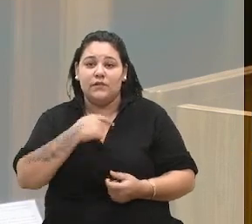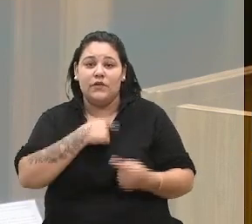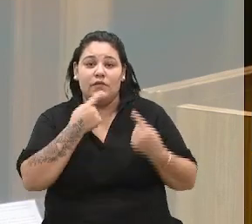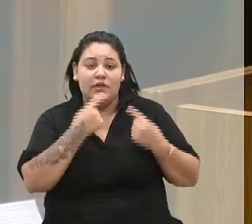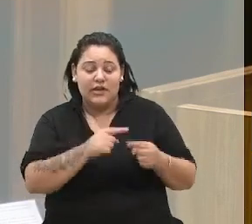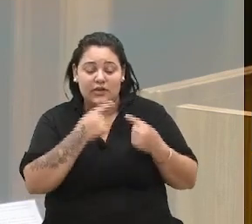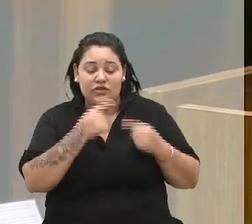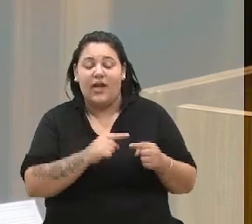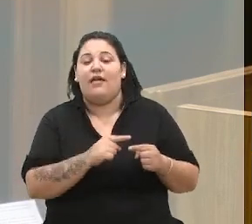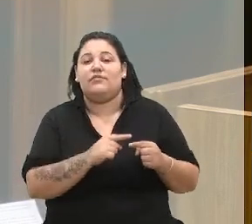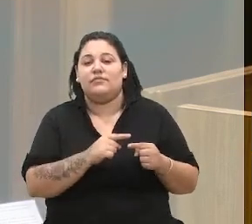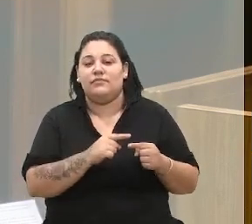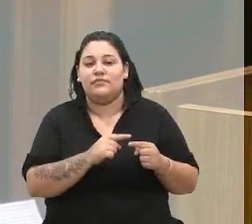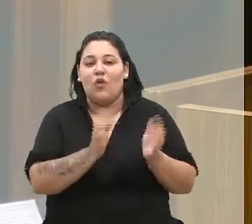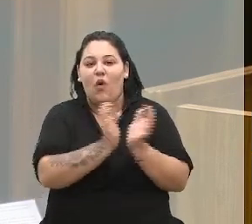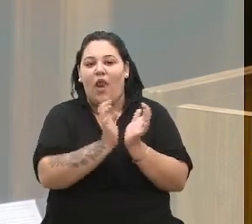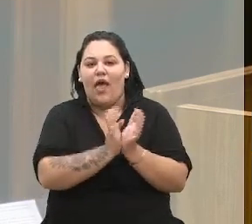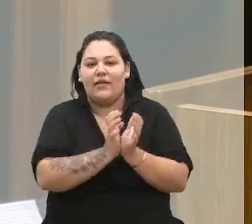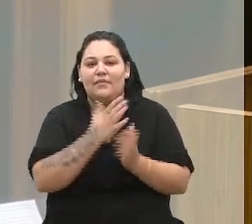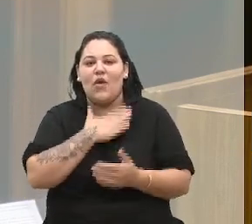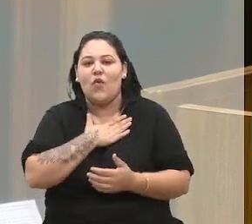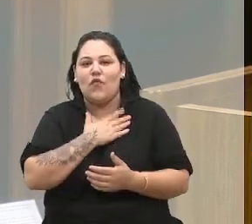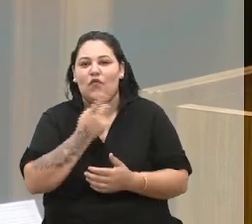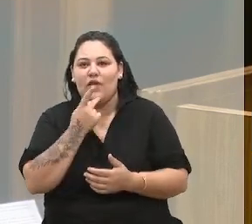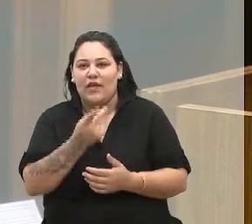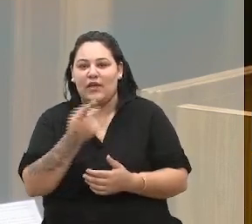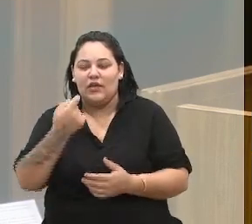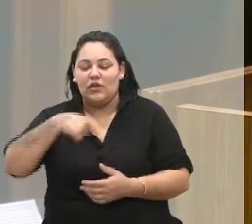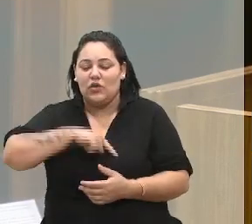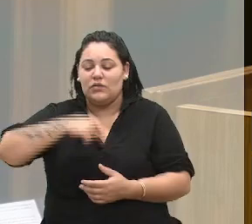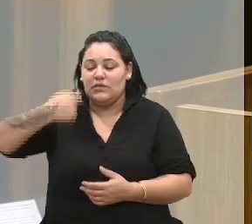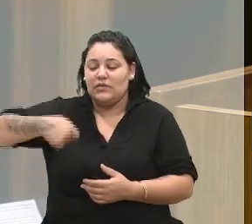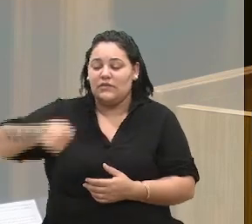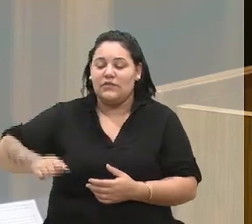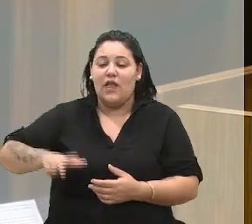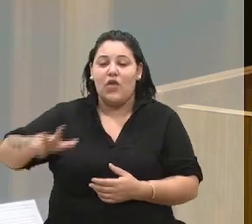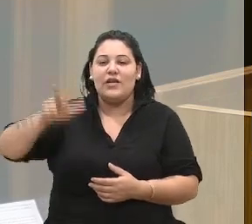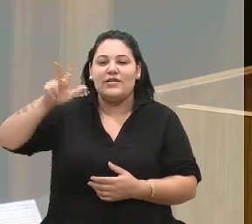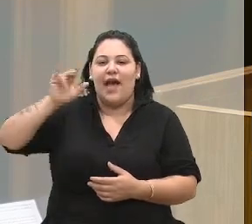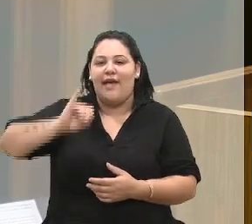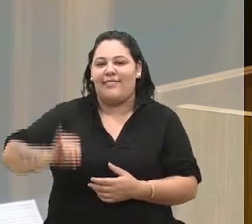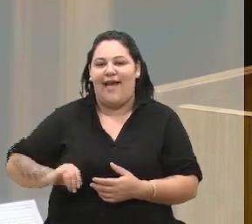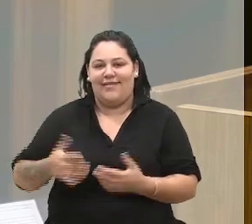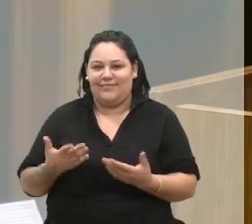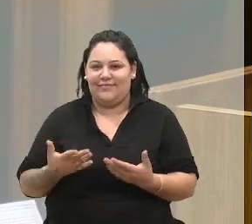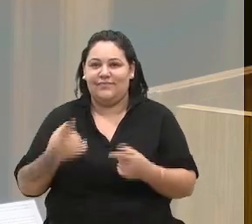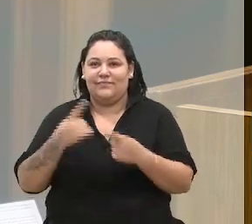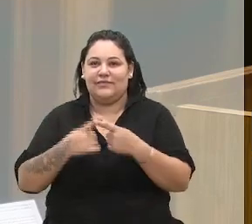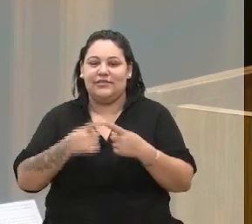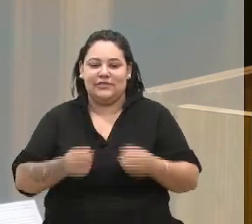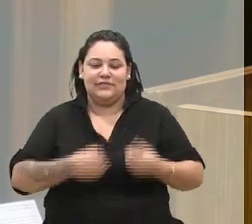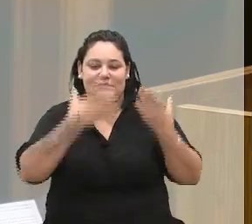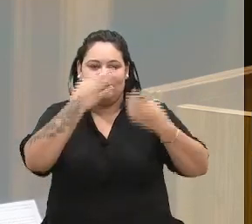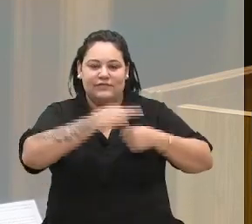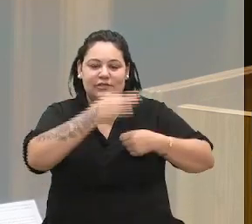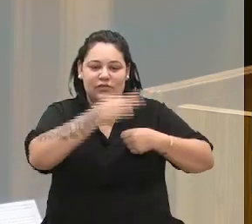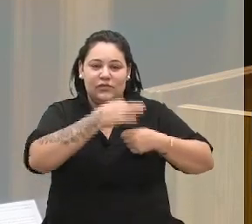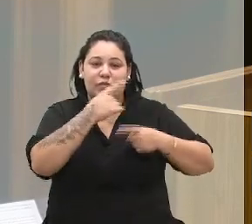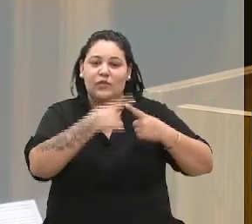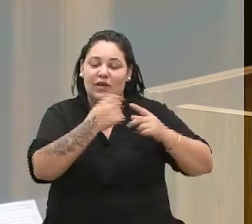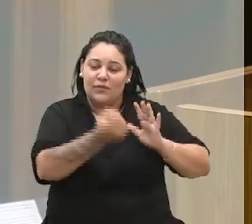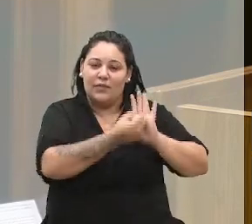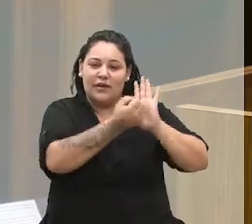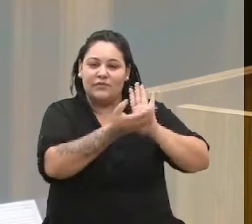um colega aqui, quando eu falei que deveríamos valorizar o italiano na questão da festa da uva, porque é um símbolo